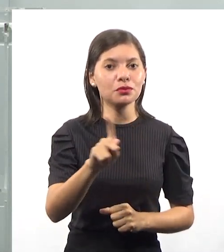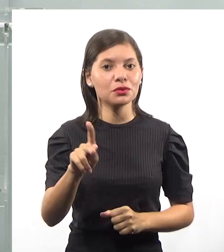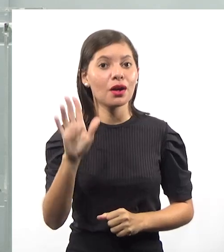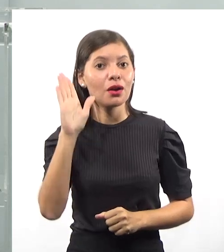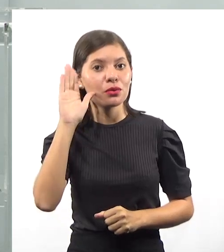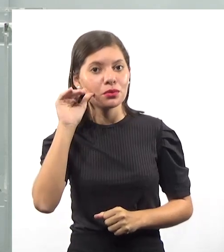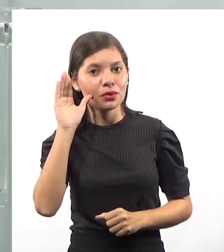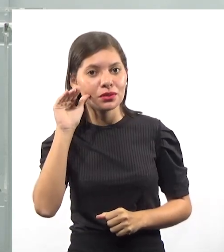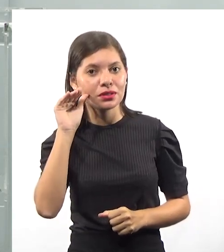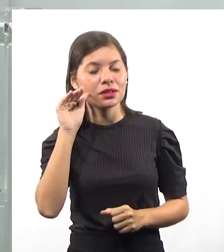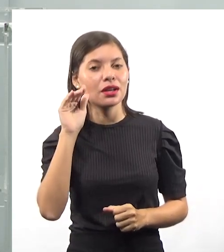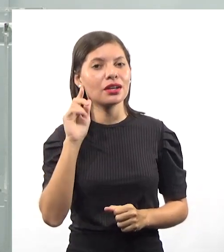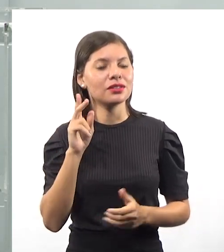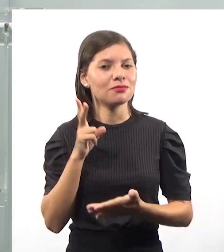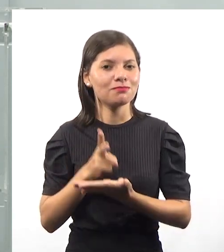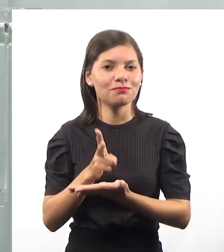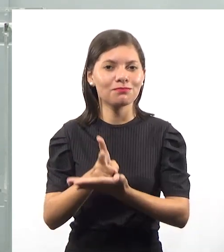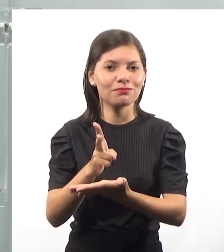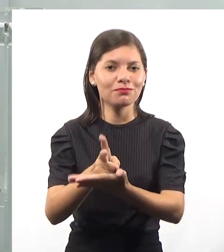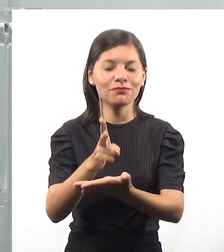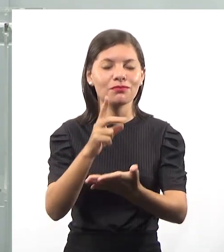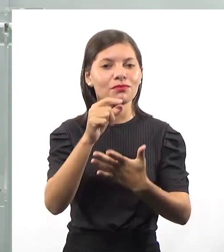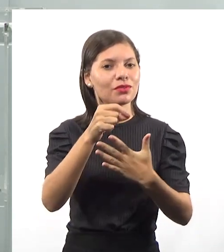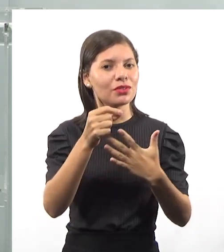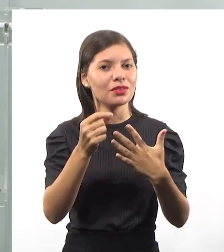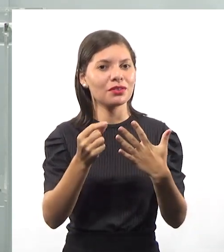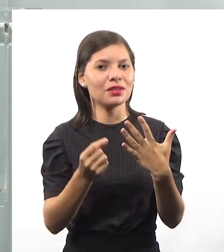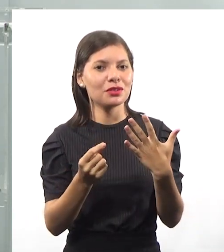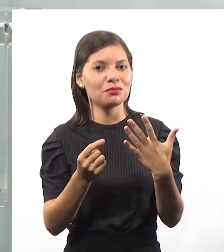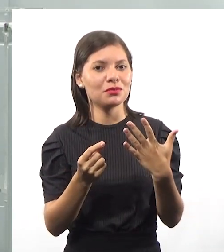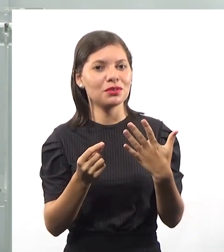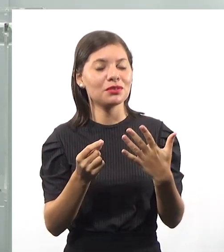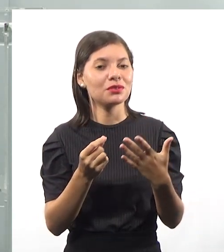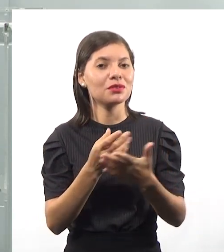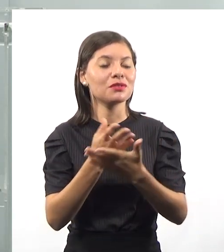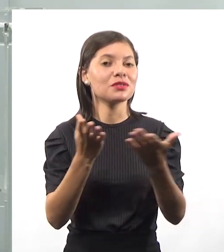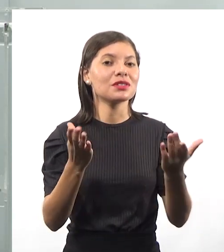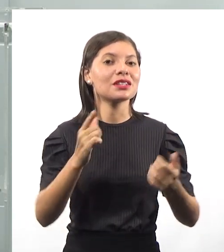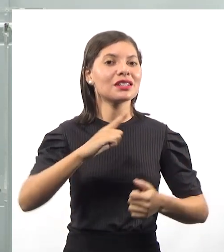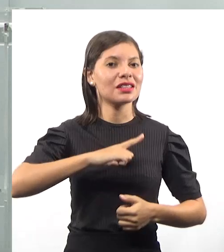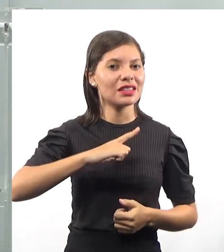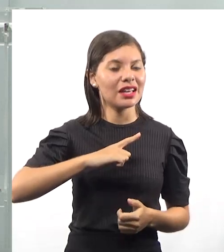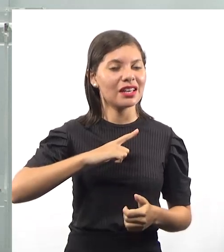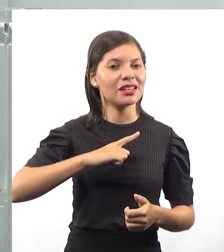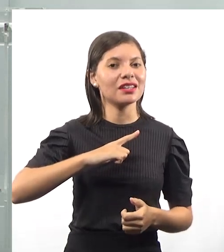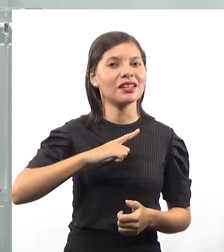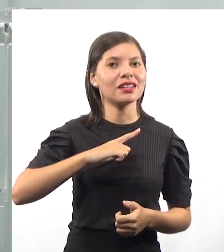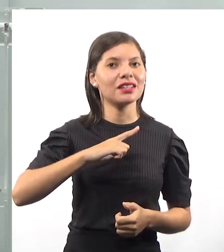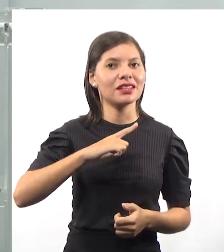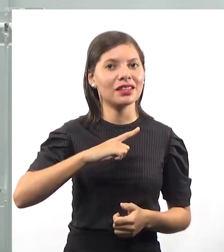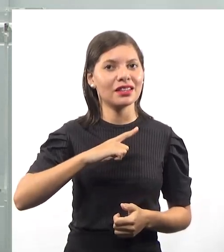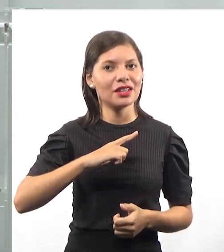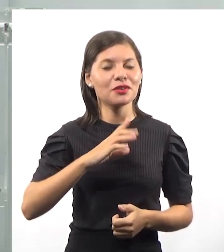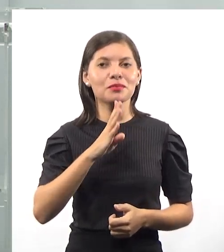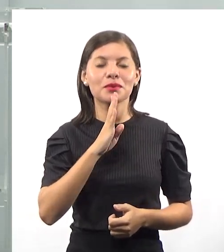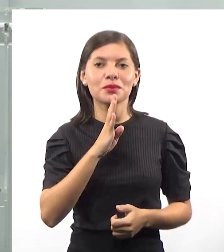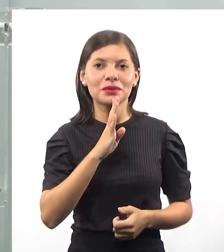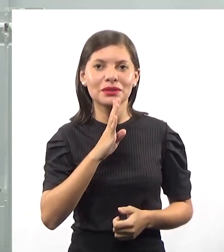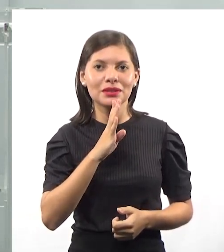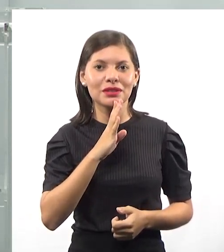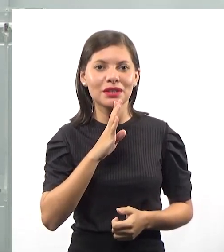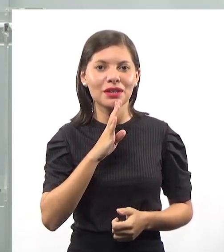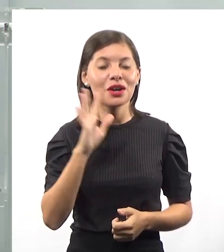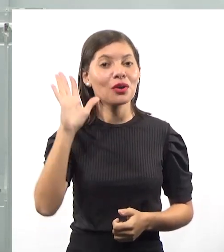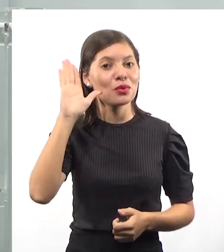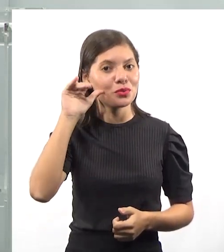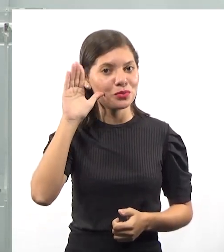professores. E lógico, a curiosidade é sempre o elemento que você deve aí investir para você saber